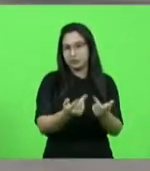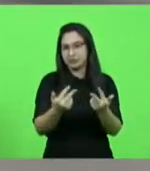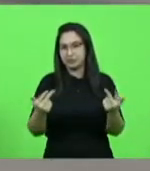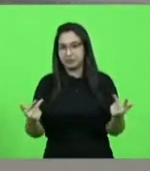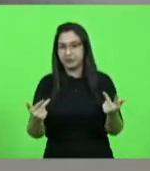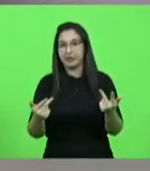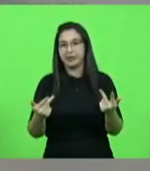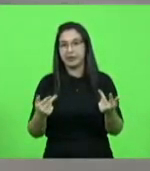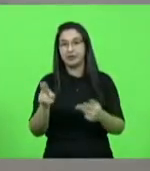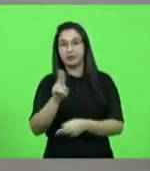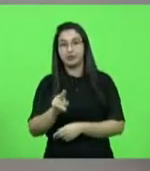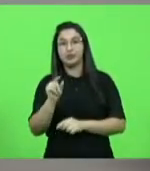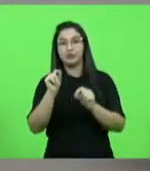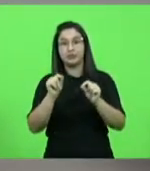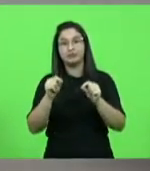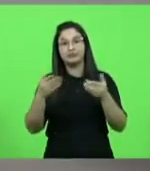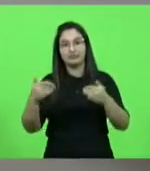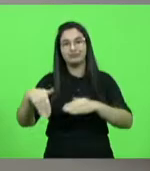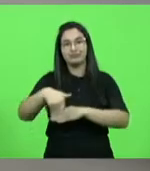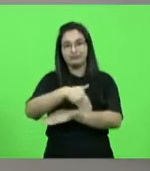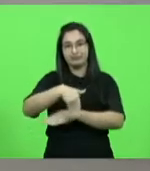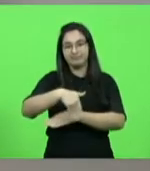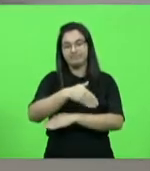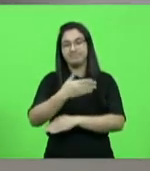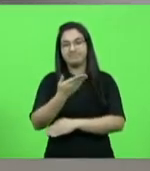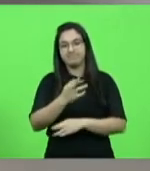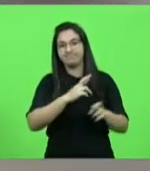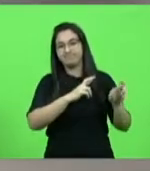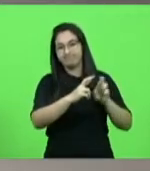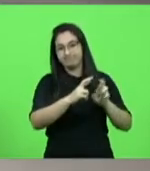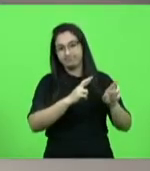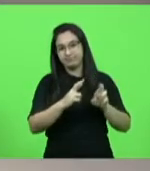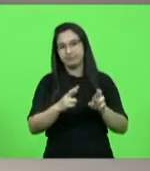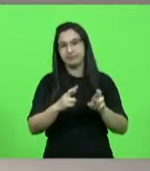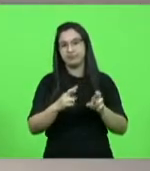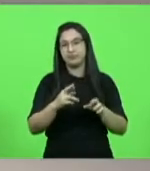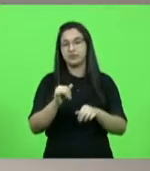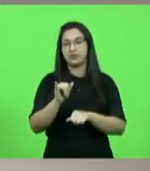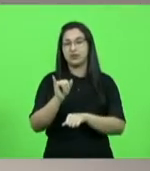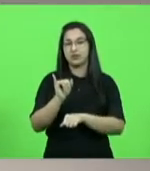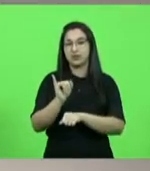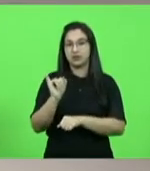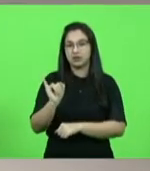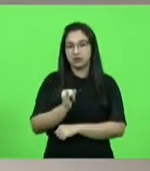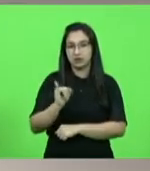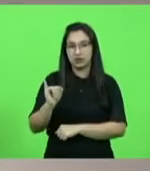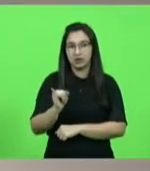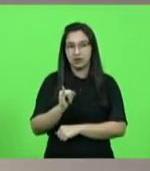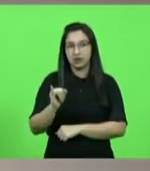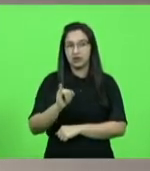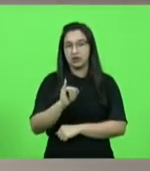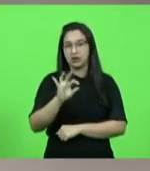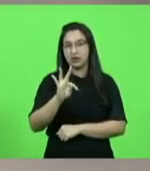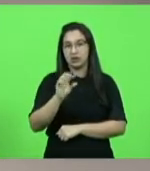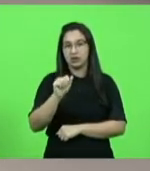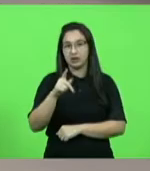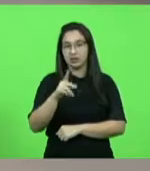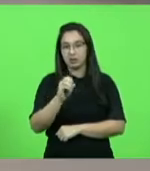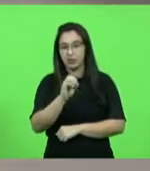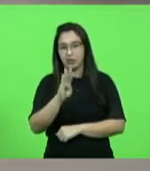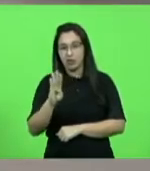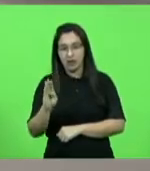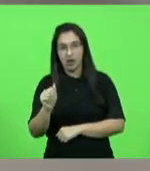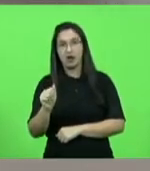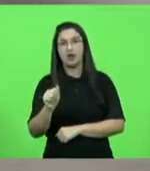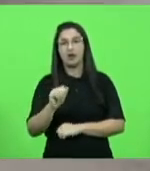pela BR-470, tudo. Porto de Itajaí, Porto de São Francisco, Porto de Itapuá, Porto de Navegantes,